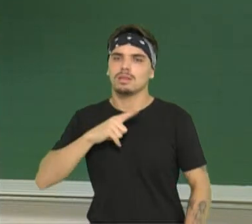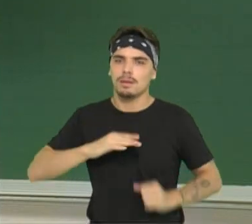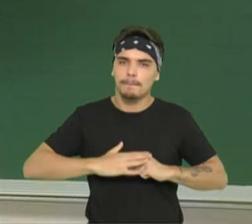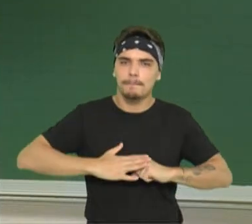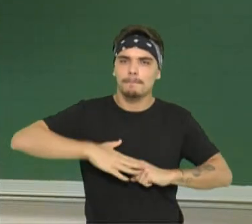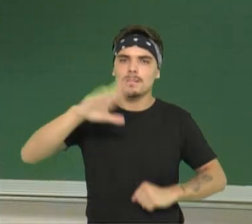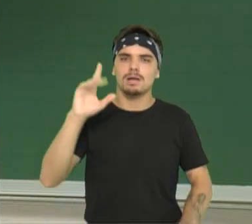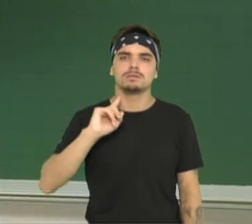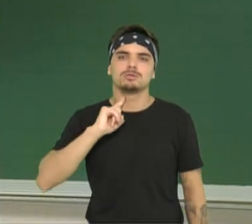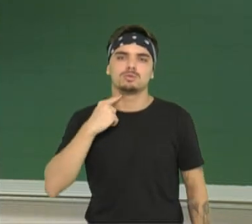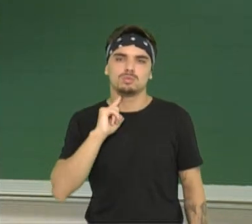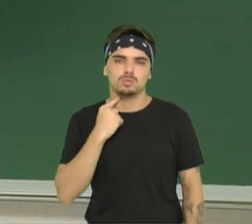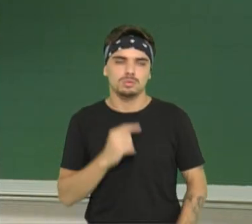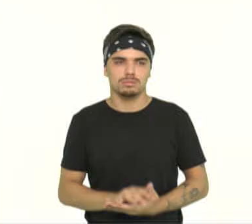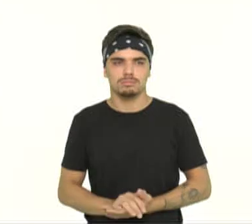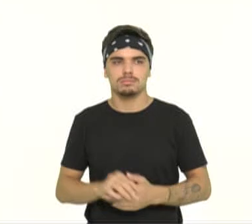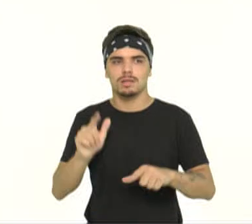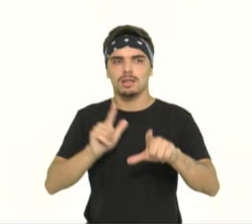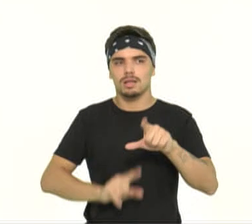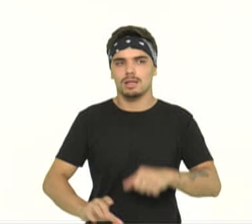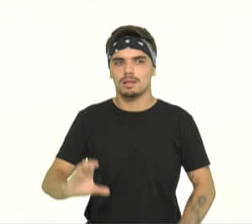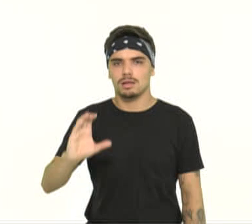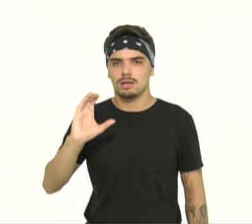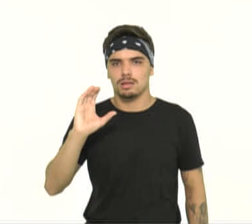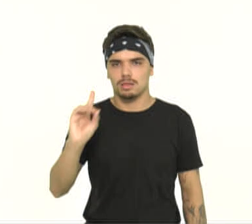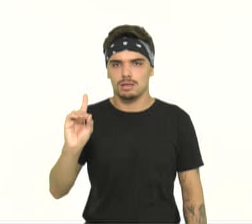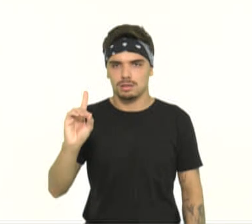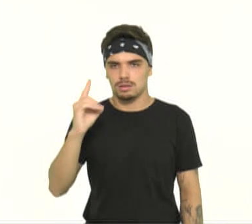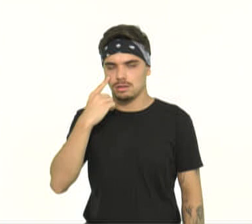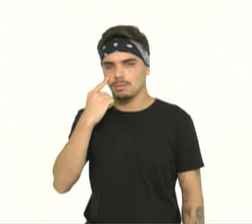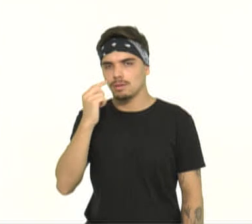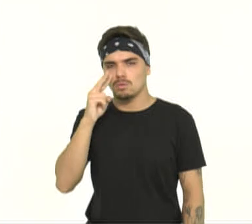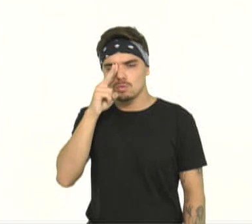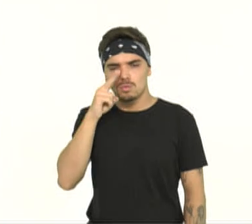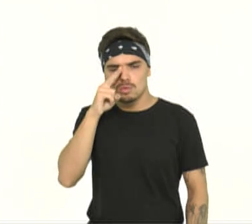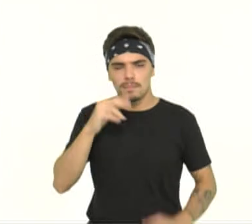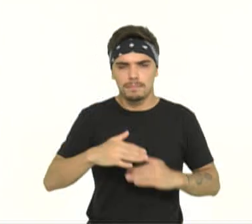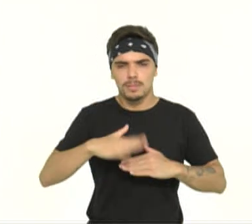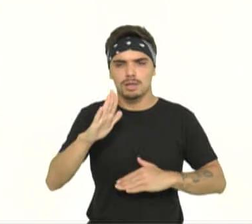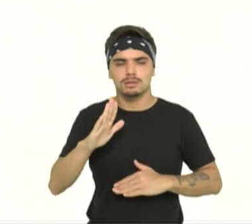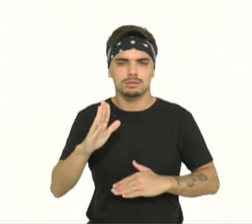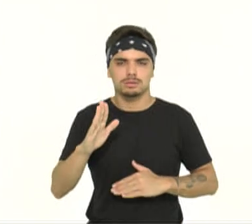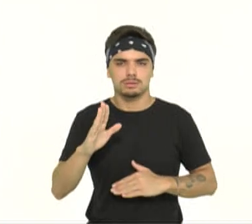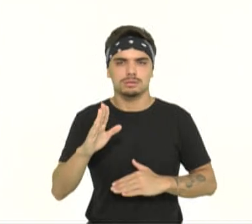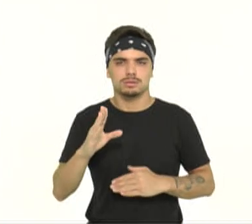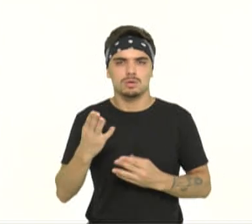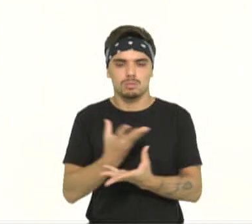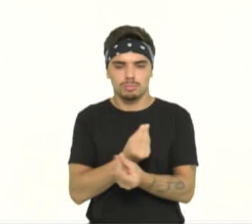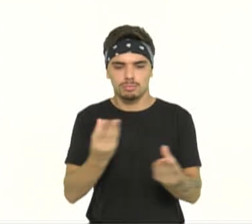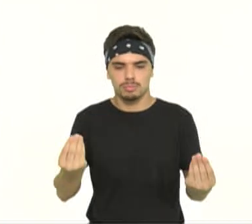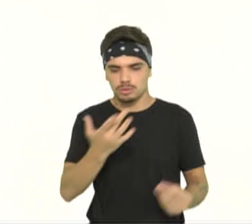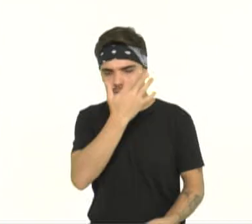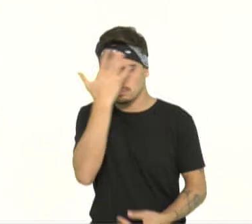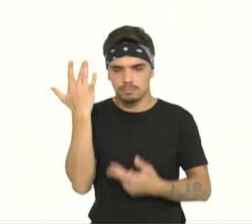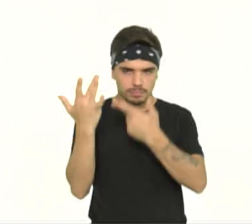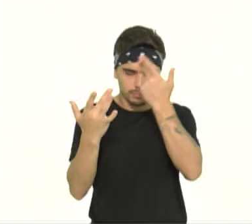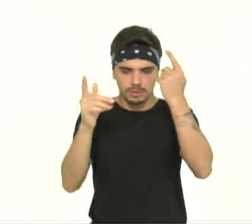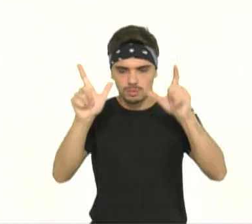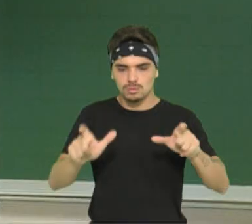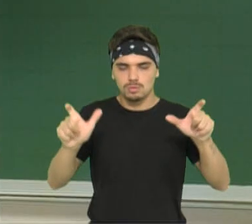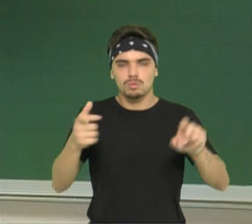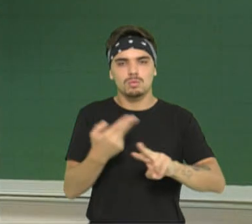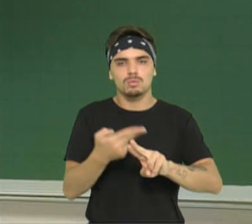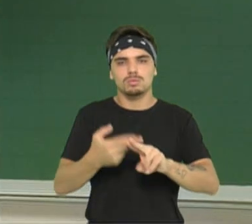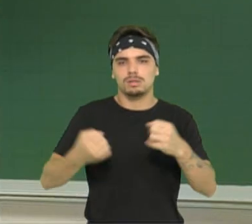mais poluição. E a letra D, intensificação do uso do transporte individual. É exatamente o contrário do que nós falamos